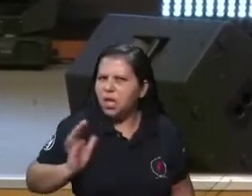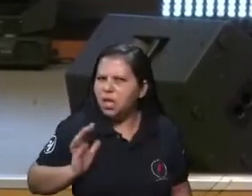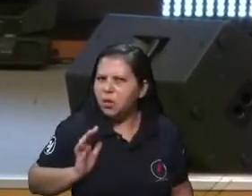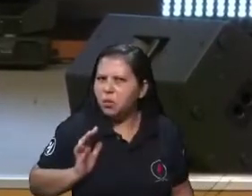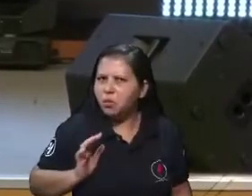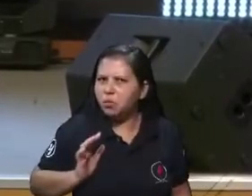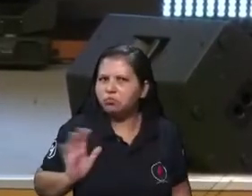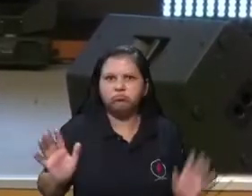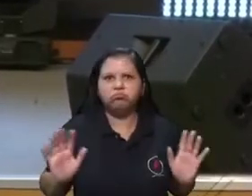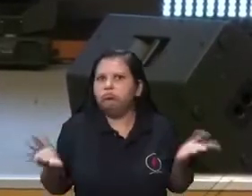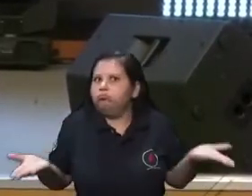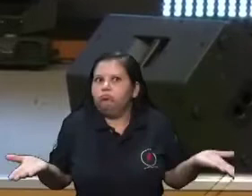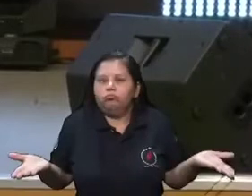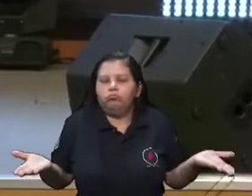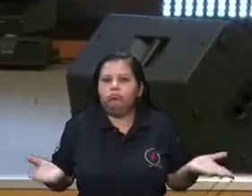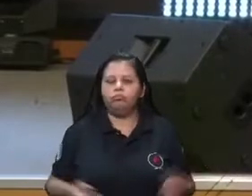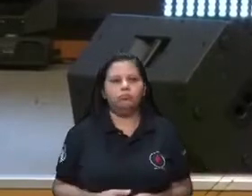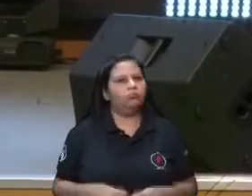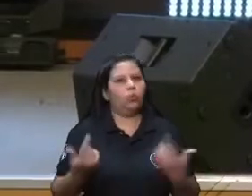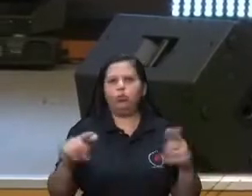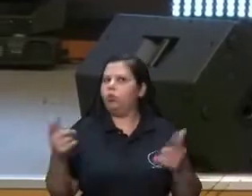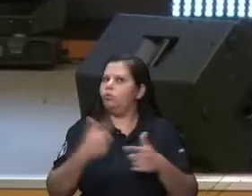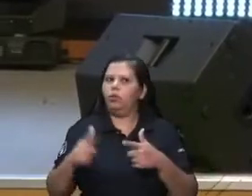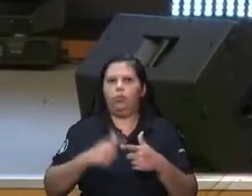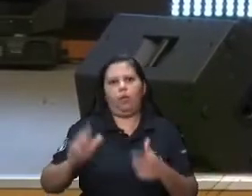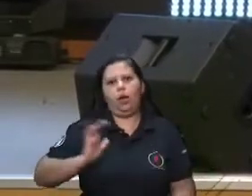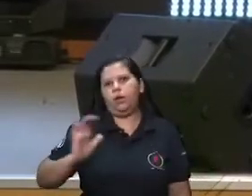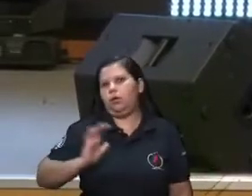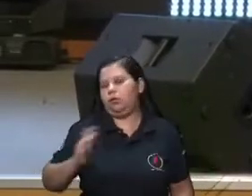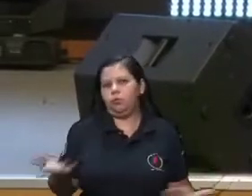Se for crente, então é uma maravilha.